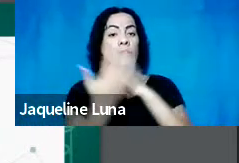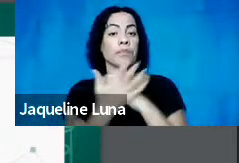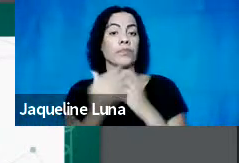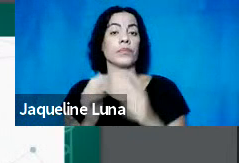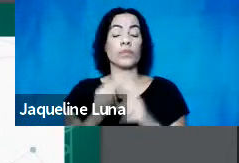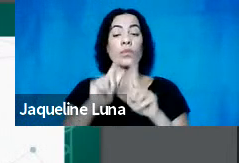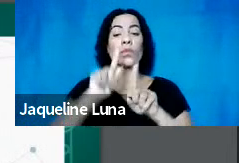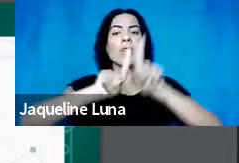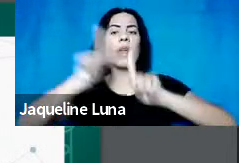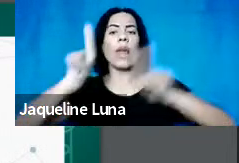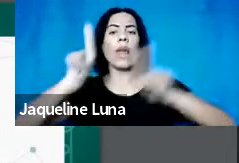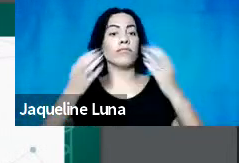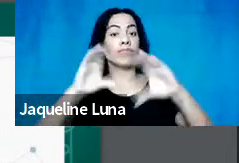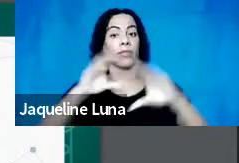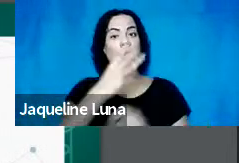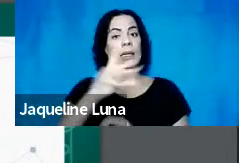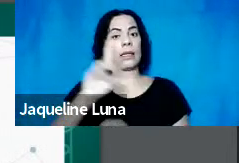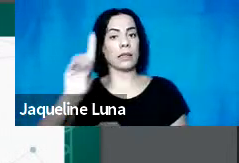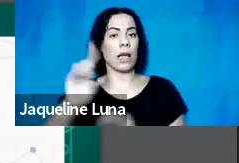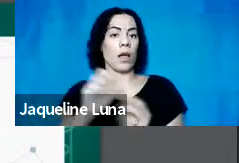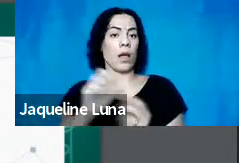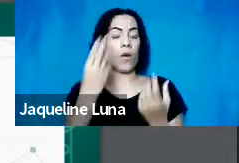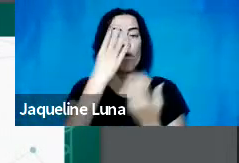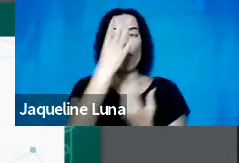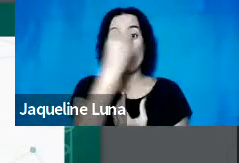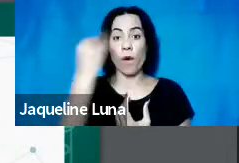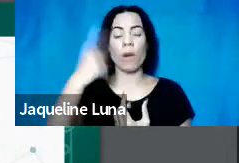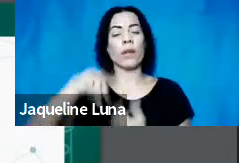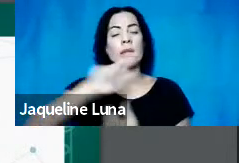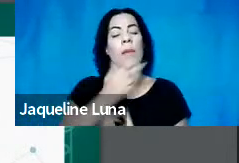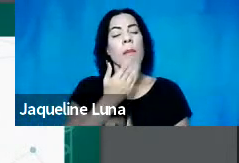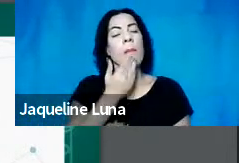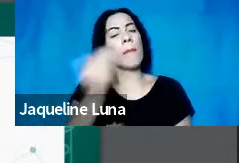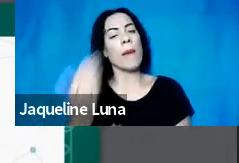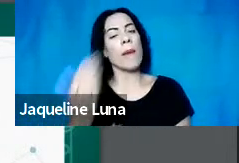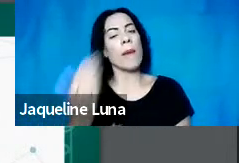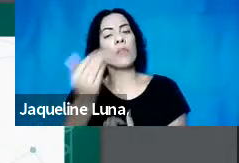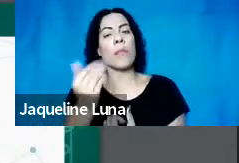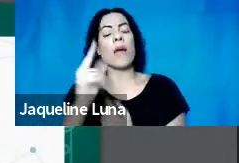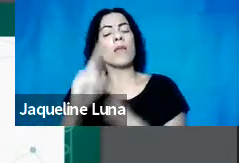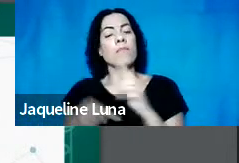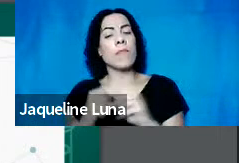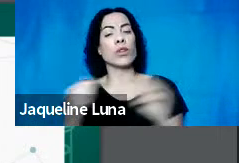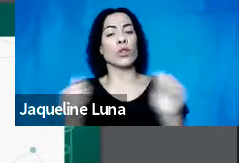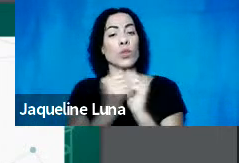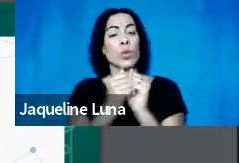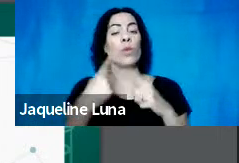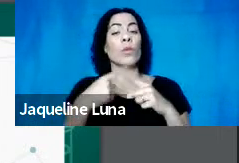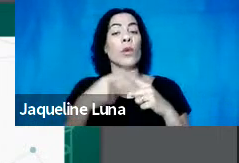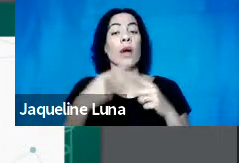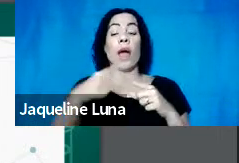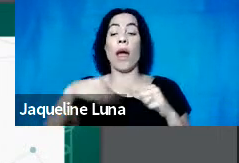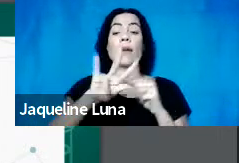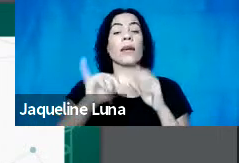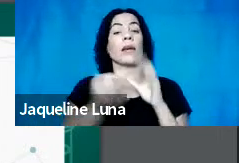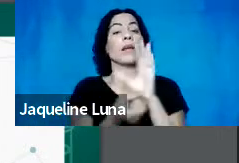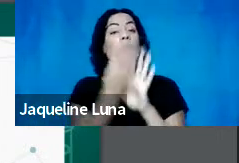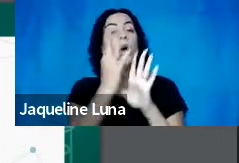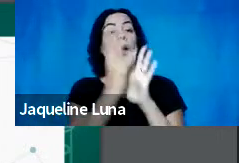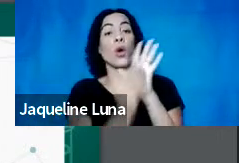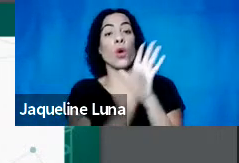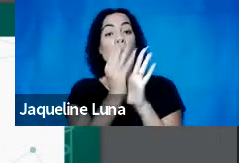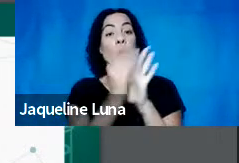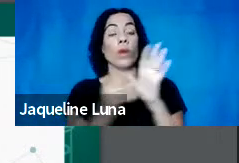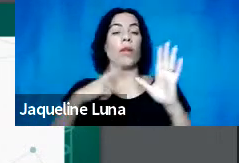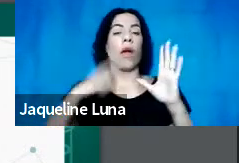3D ou suas fotos mesmo, a gente sempre pede isso para poder enriquecer, já que a gente teve que fazer muito conteúdo também por